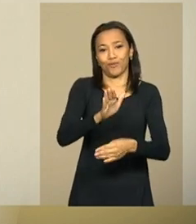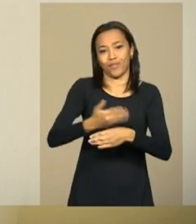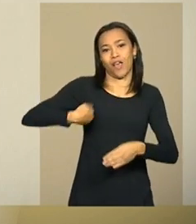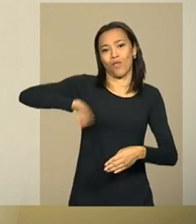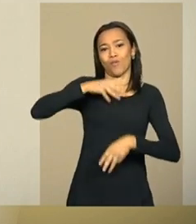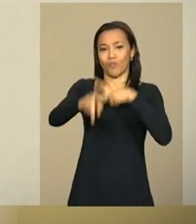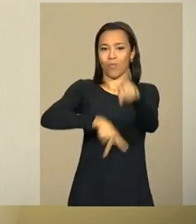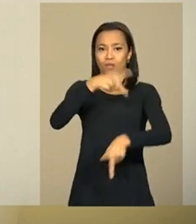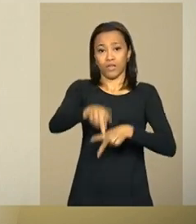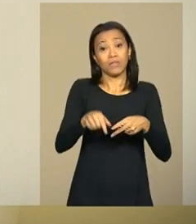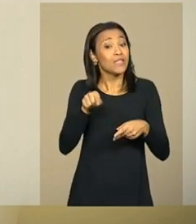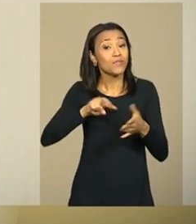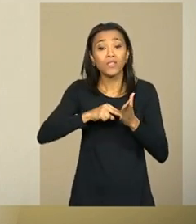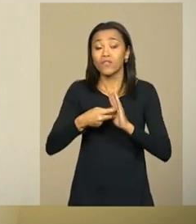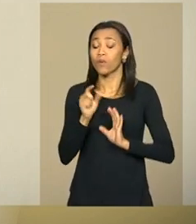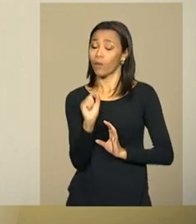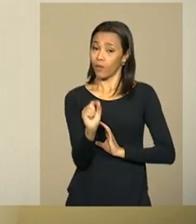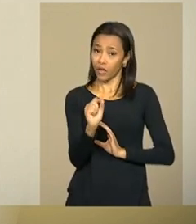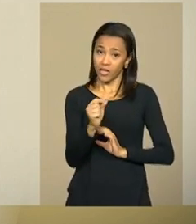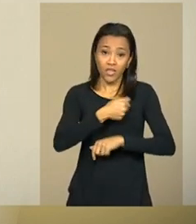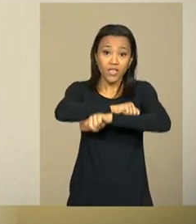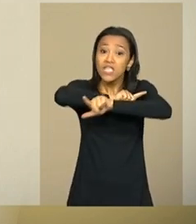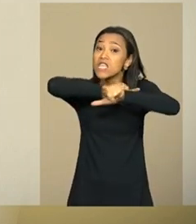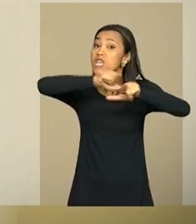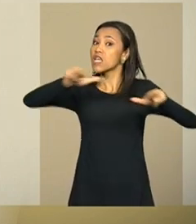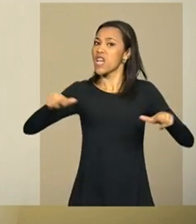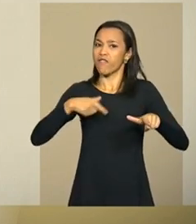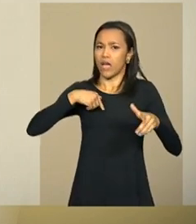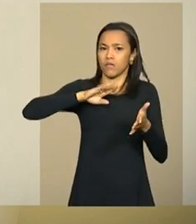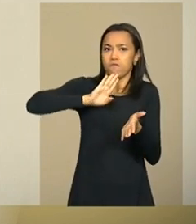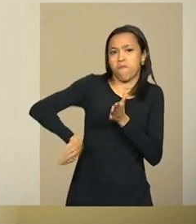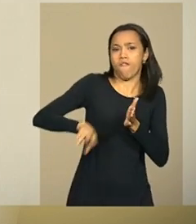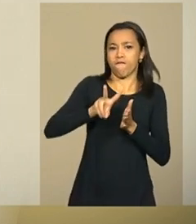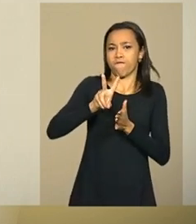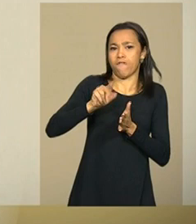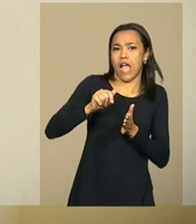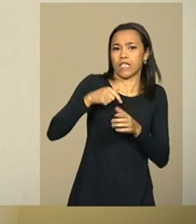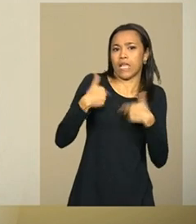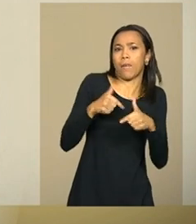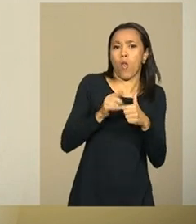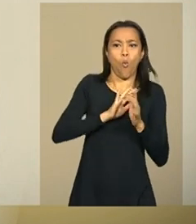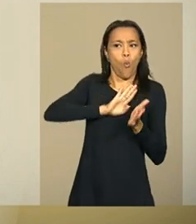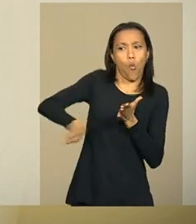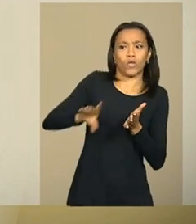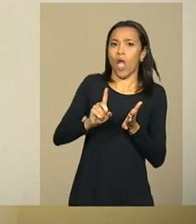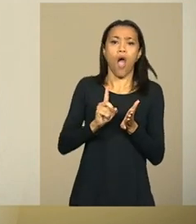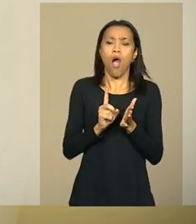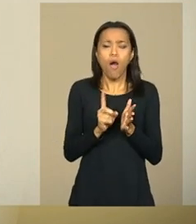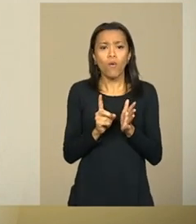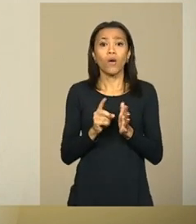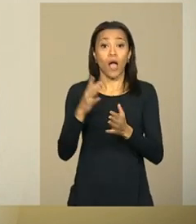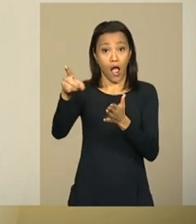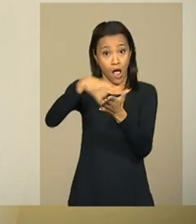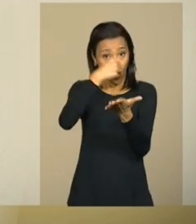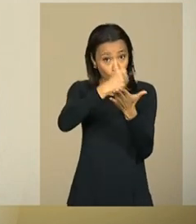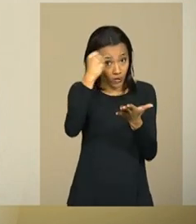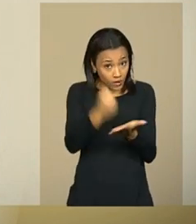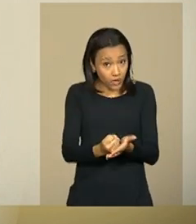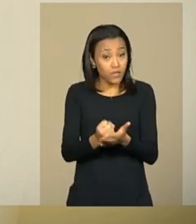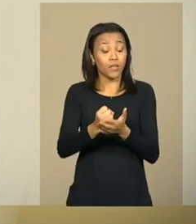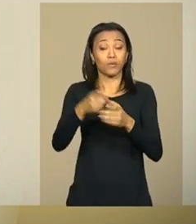população isso significa Luciano que ninguém vai tirar o emprego de ninguém Aliás a contratação de médicos